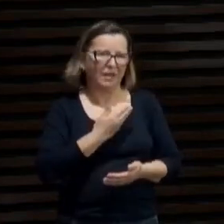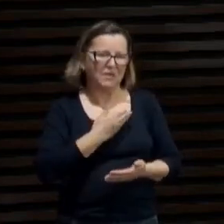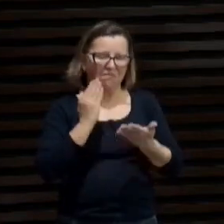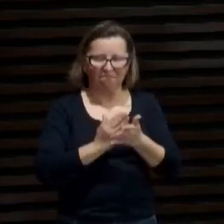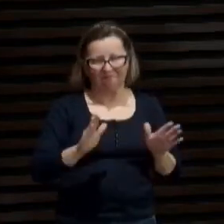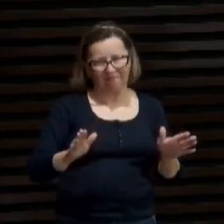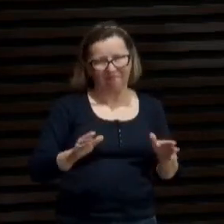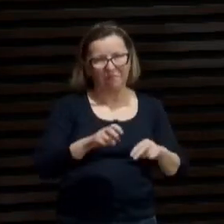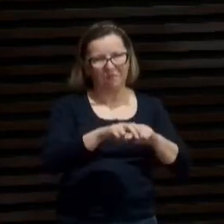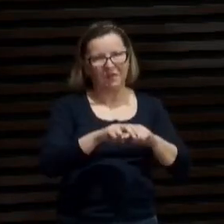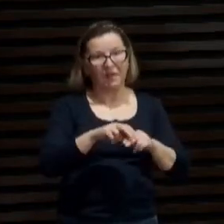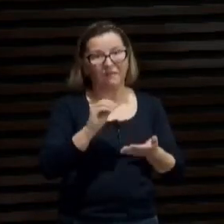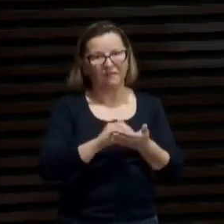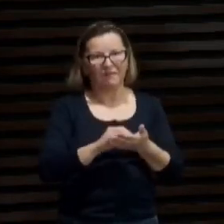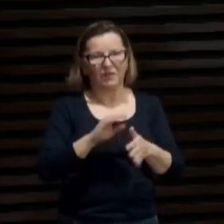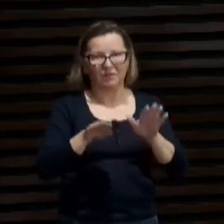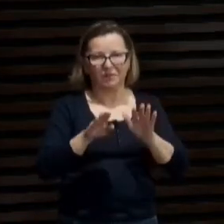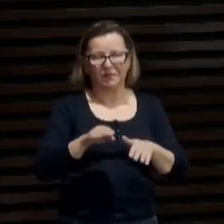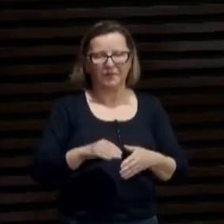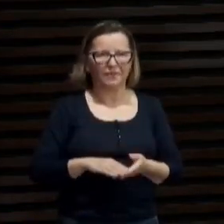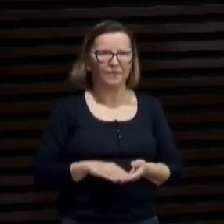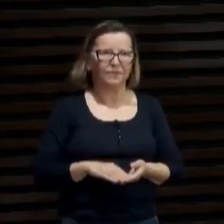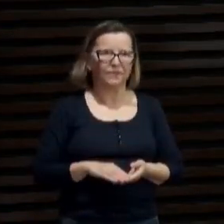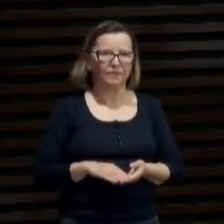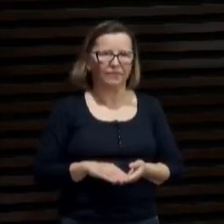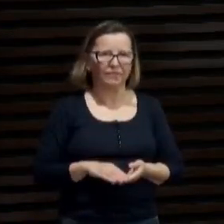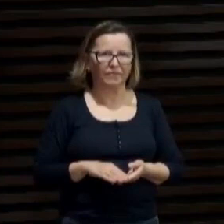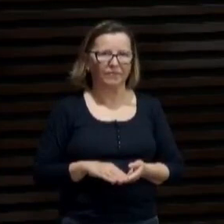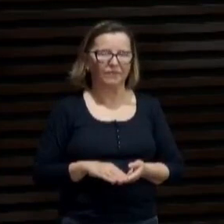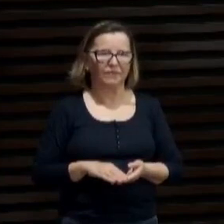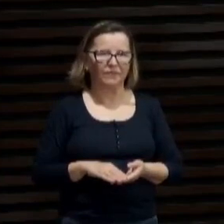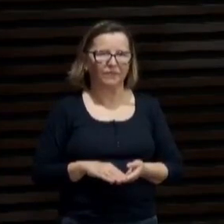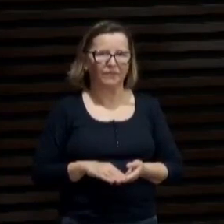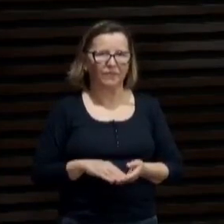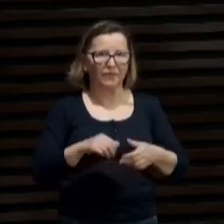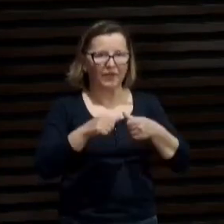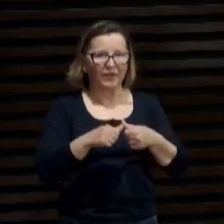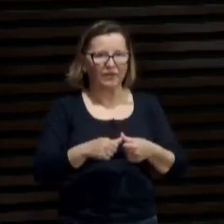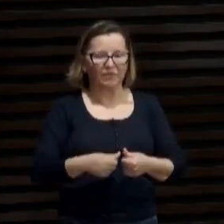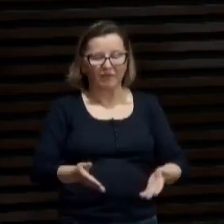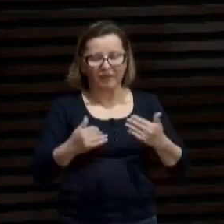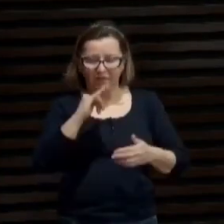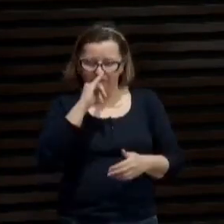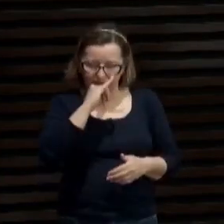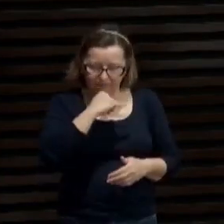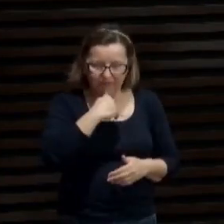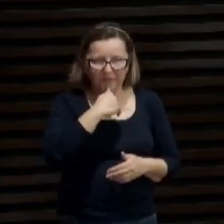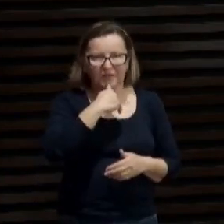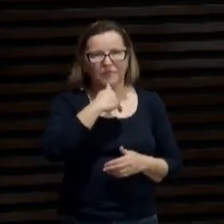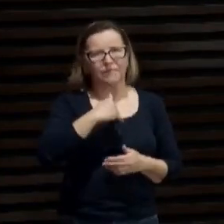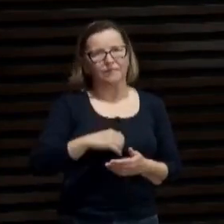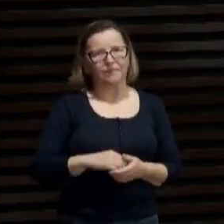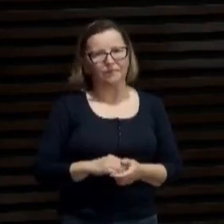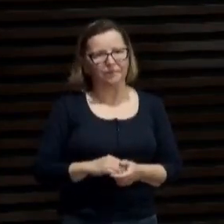disso? Porque eu estou certo. Isso, meus amados, só traz tristeza.